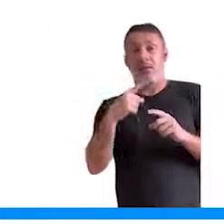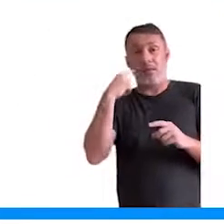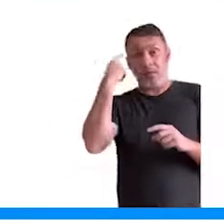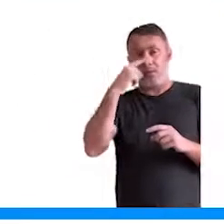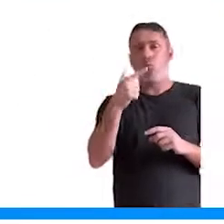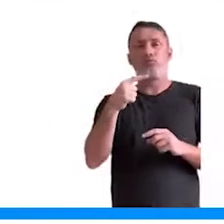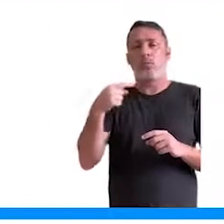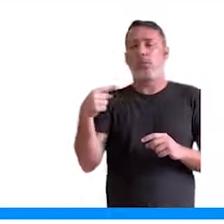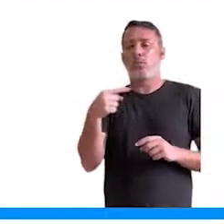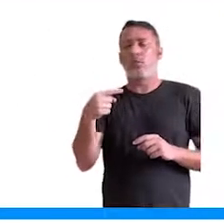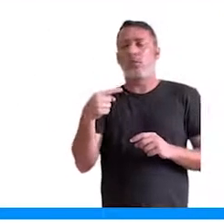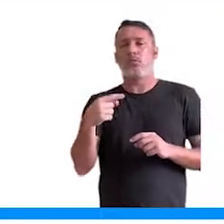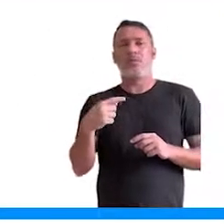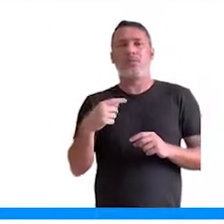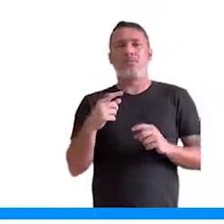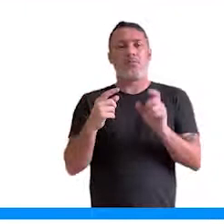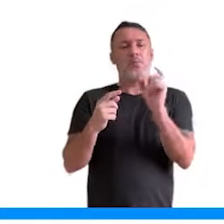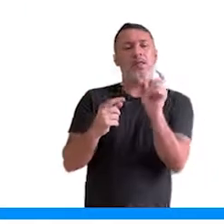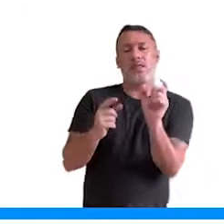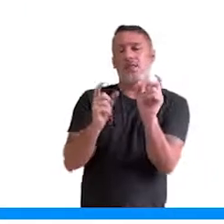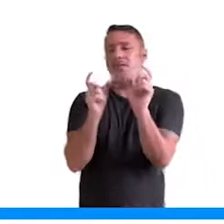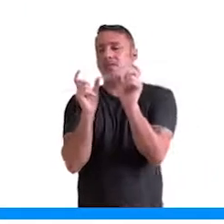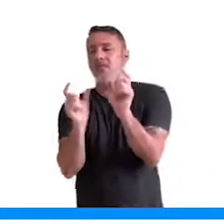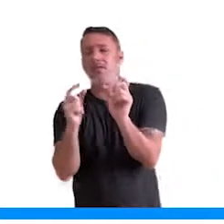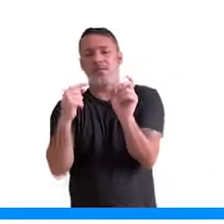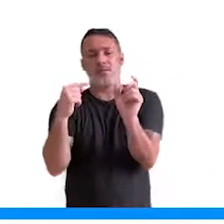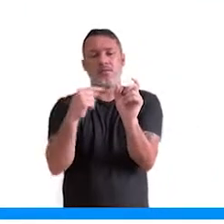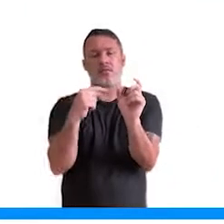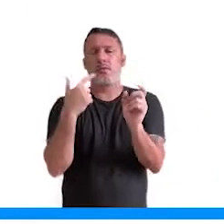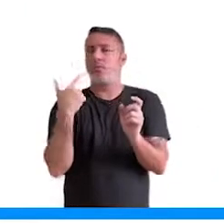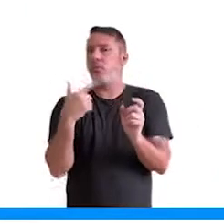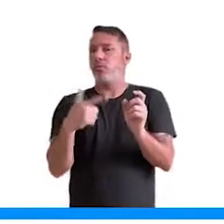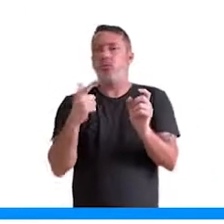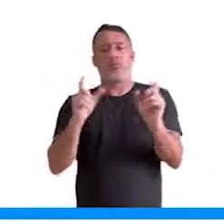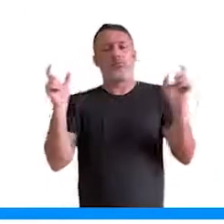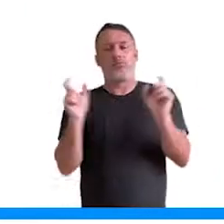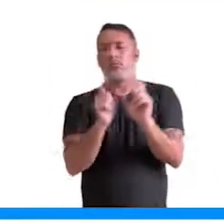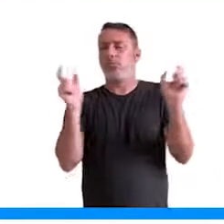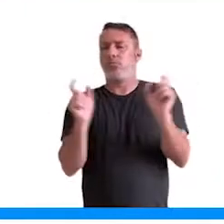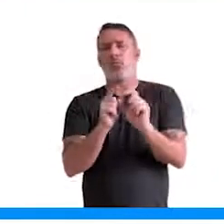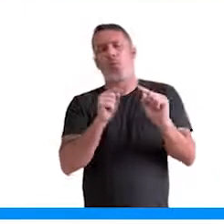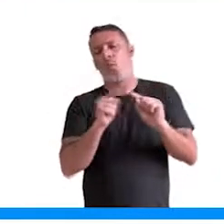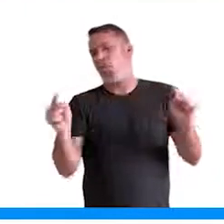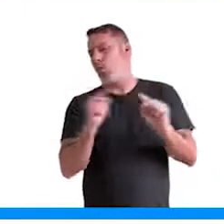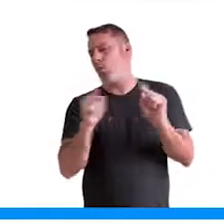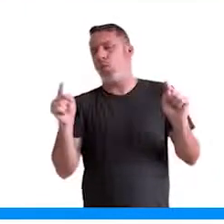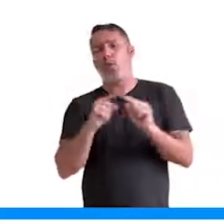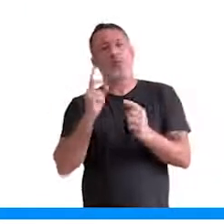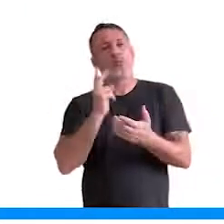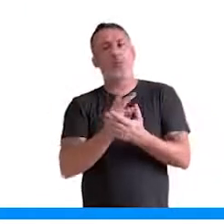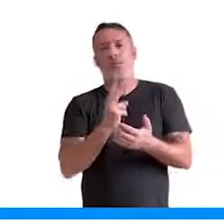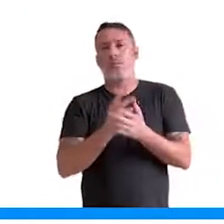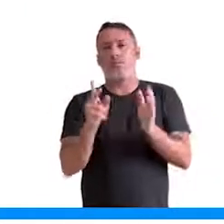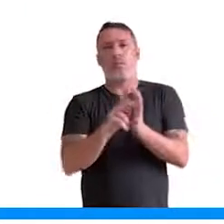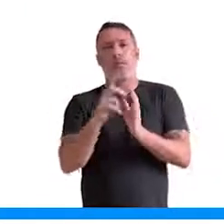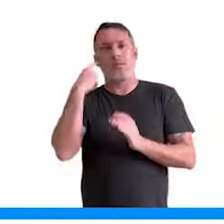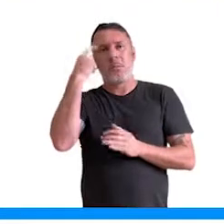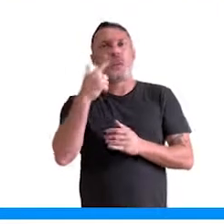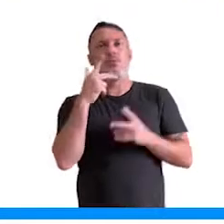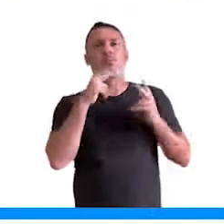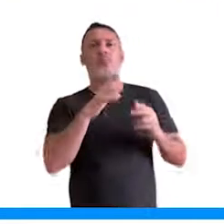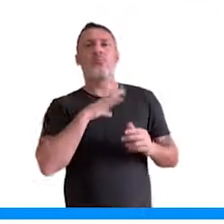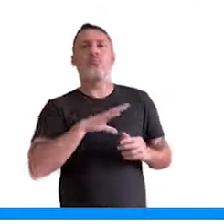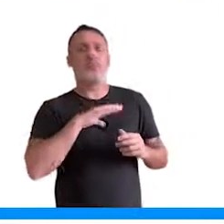tem hífen, vai ficar tudo juntinho, então vai juntar o verbo com o pronome e às vezes junta mais de um pronome, então fica aquela palavra bem grande, né?